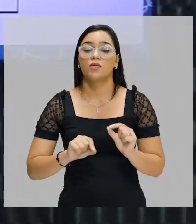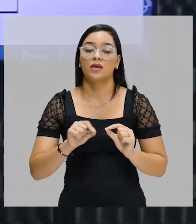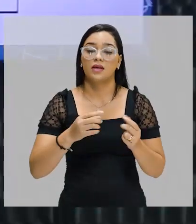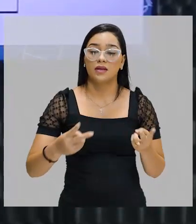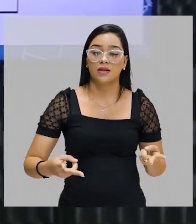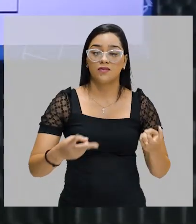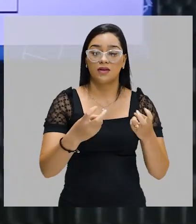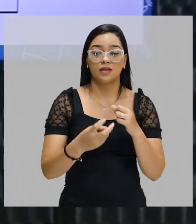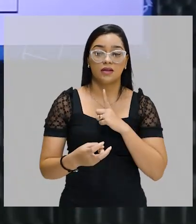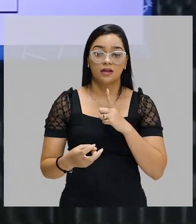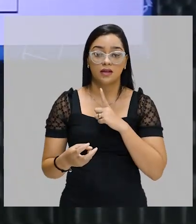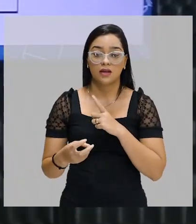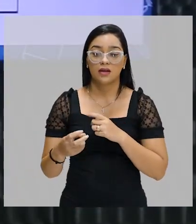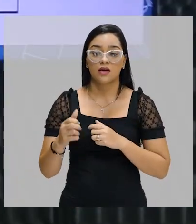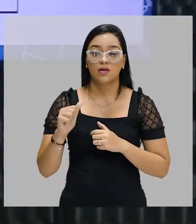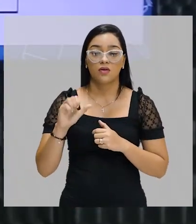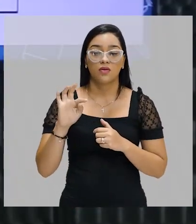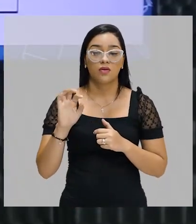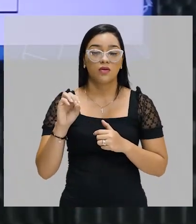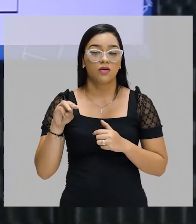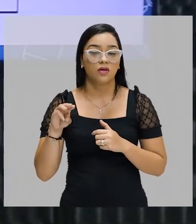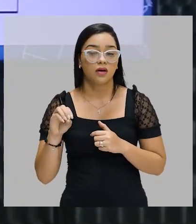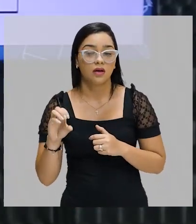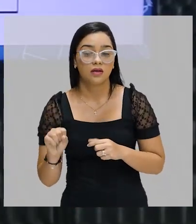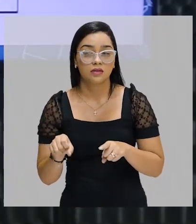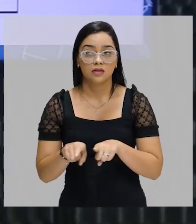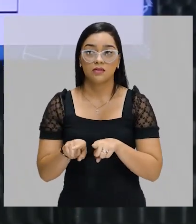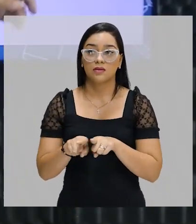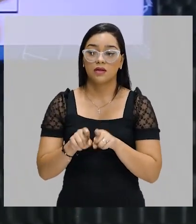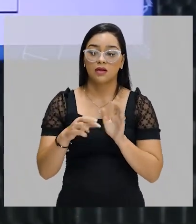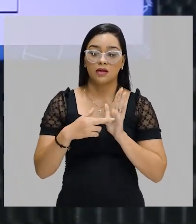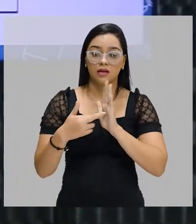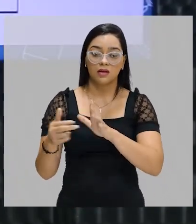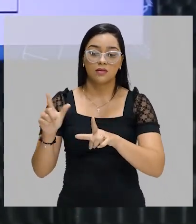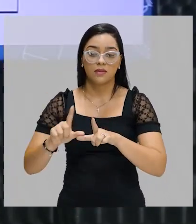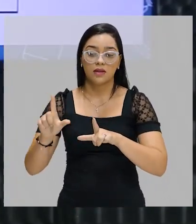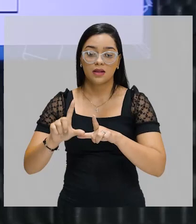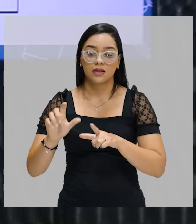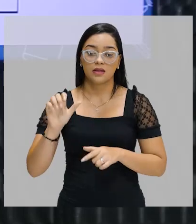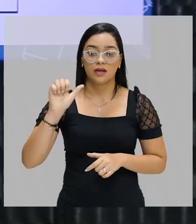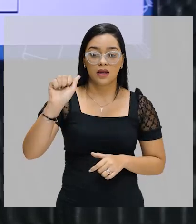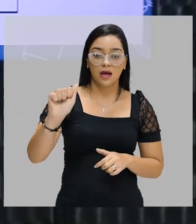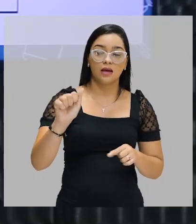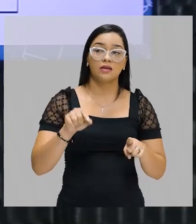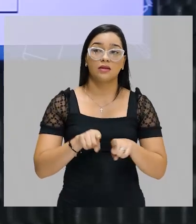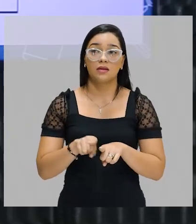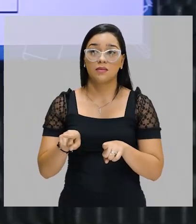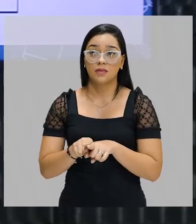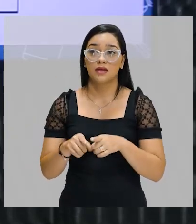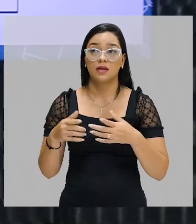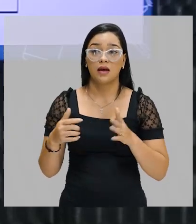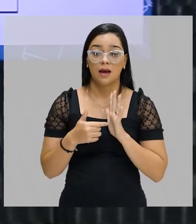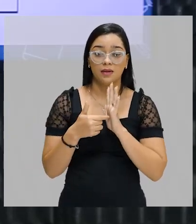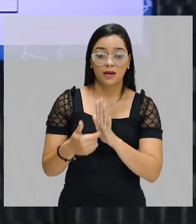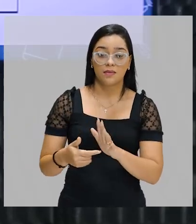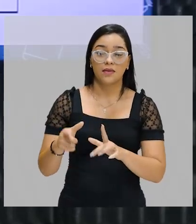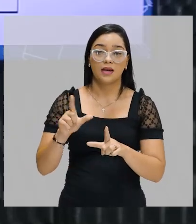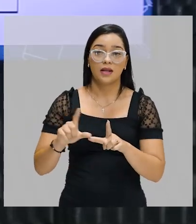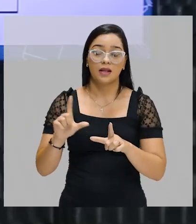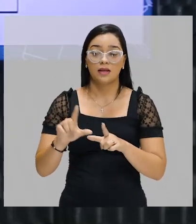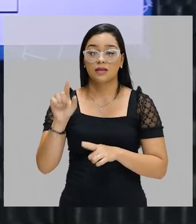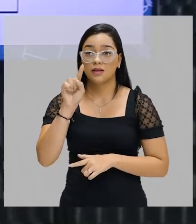identificar os átomos, como o número de massa, representado pela letra A, e o número atômico que nós vamos apresentar pela letra